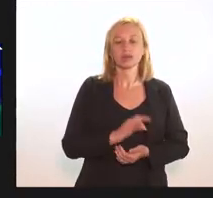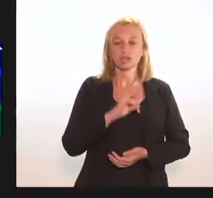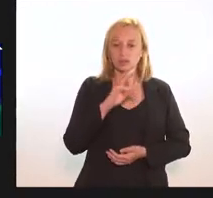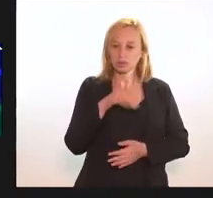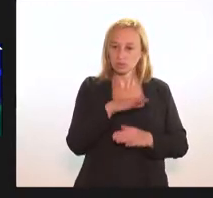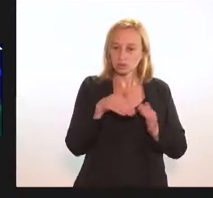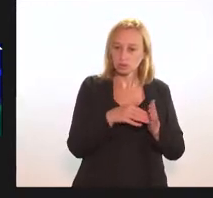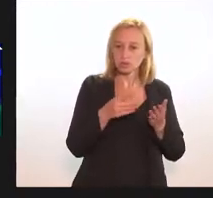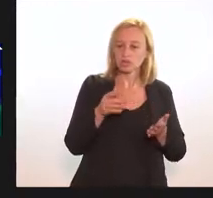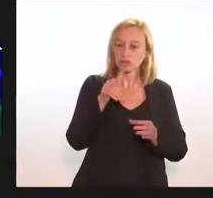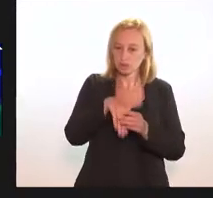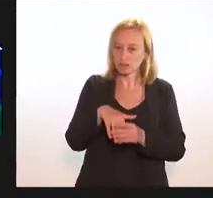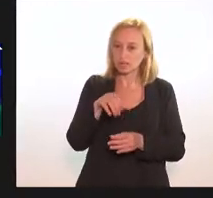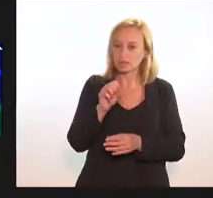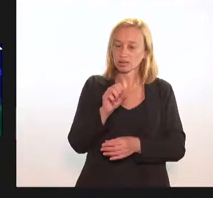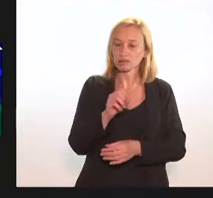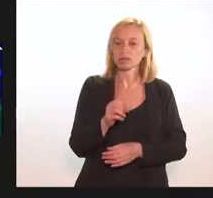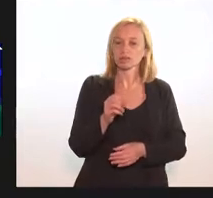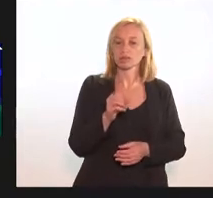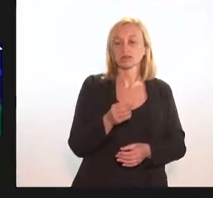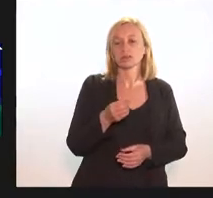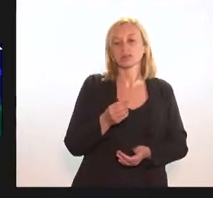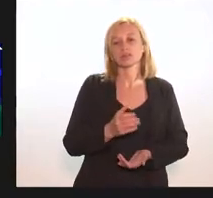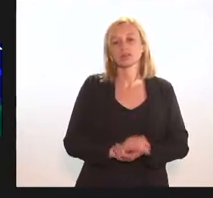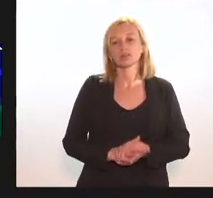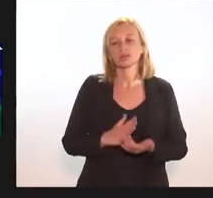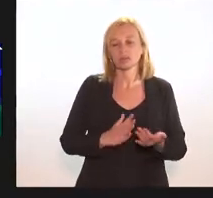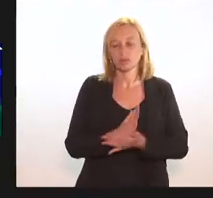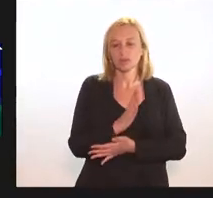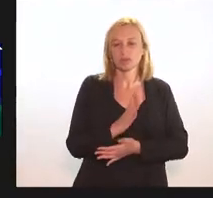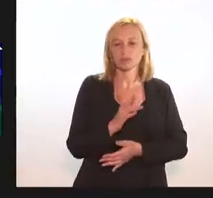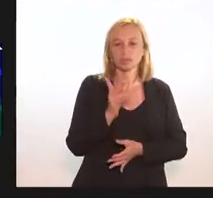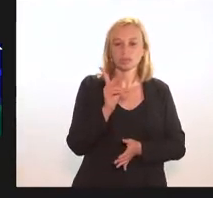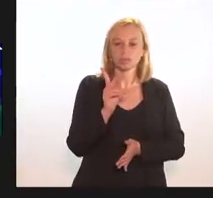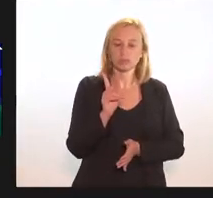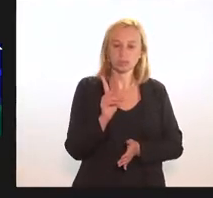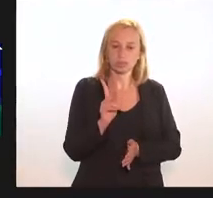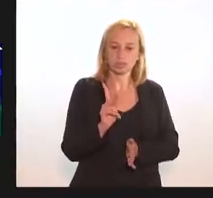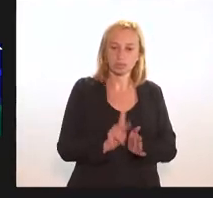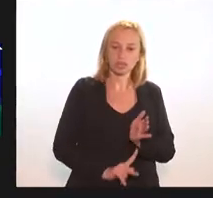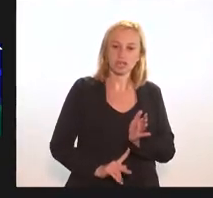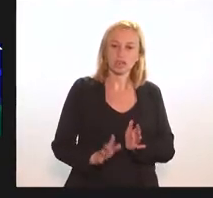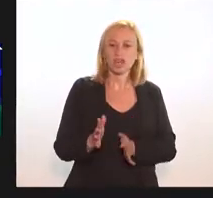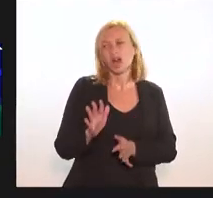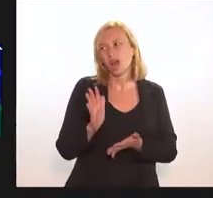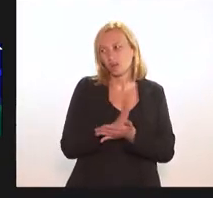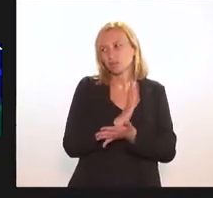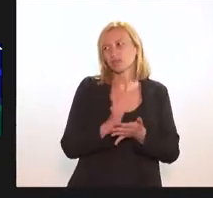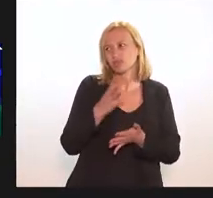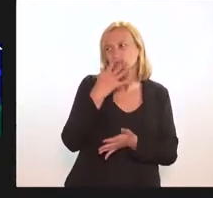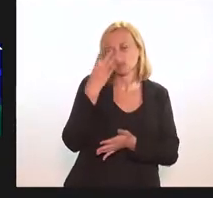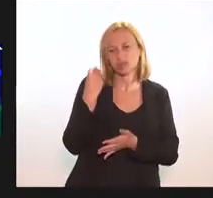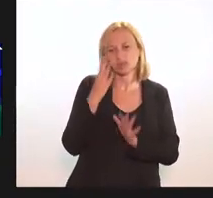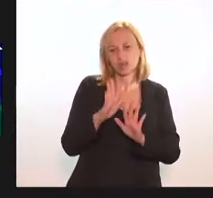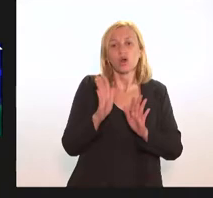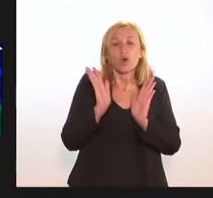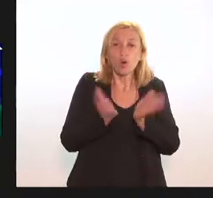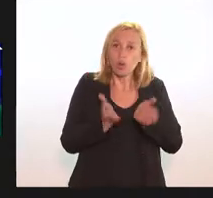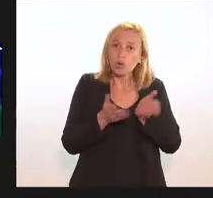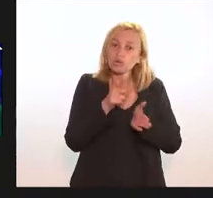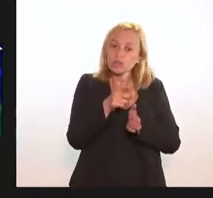votado favorável a esse projeto, só para entender, porque talvez alguns tenham esquecido. Hoje, você